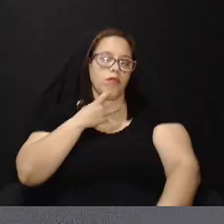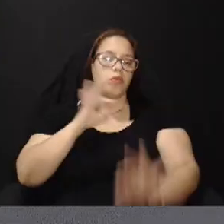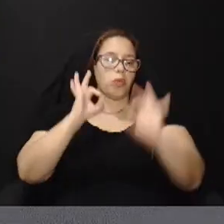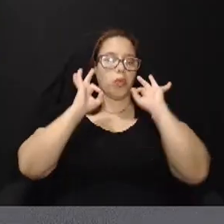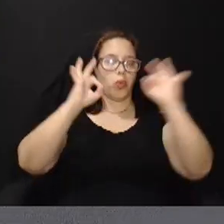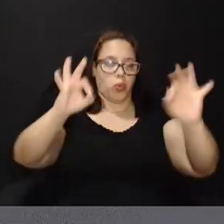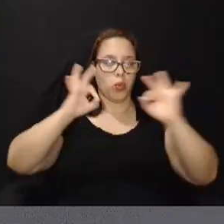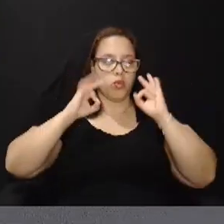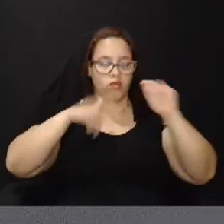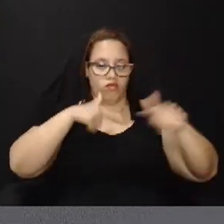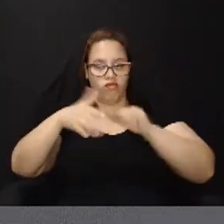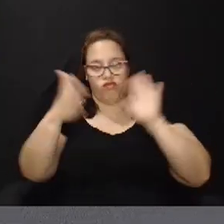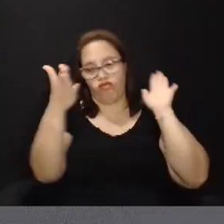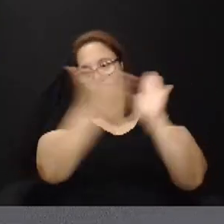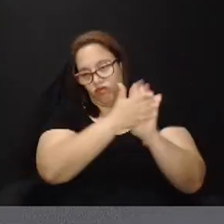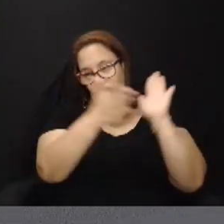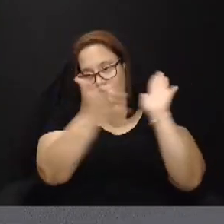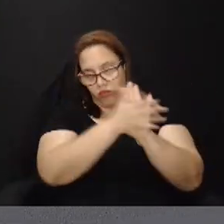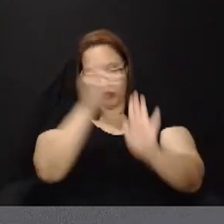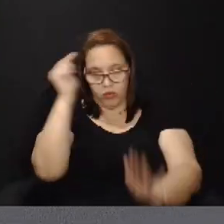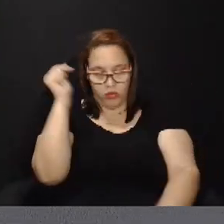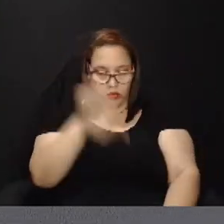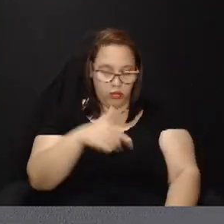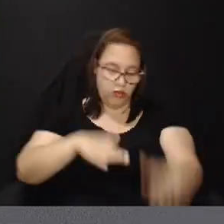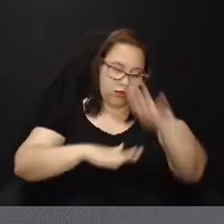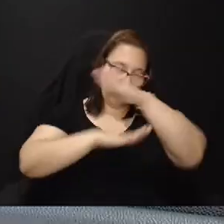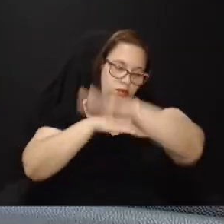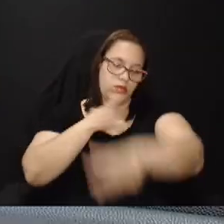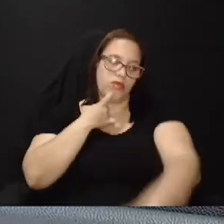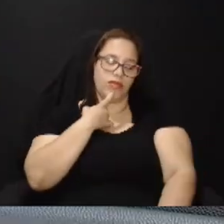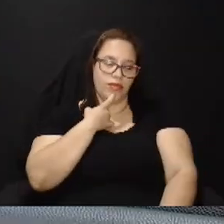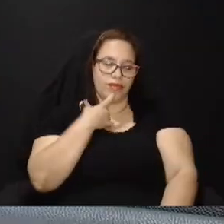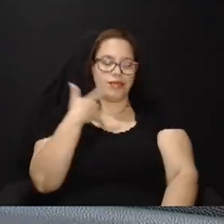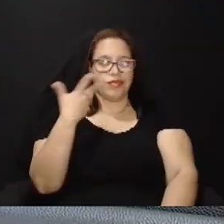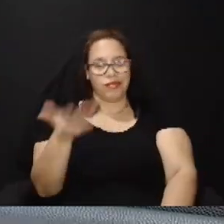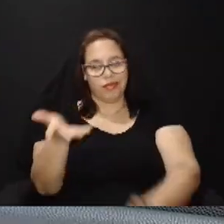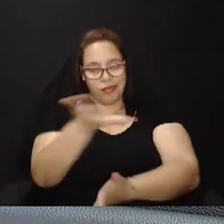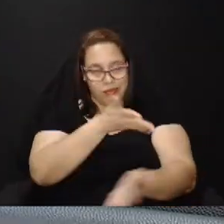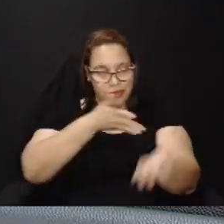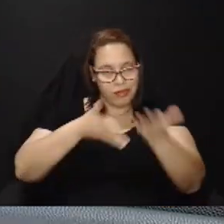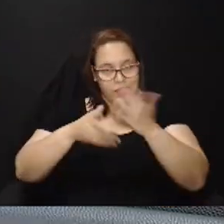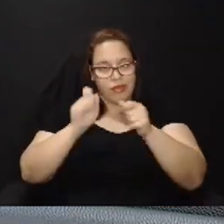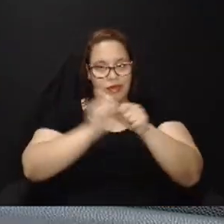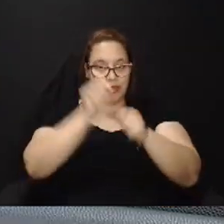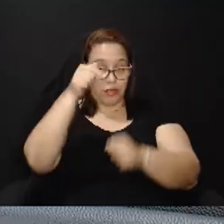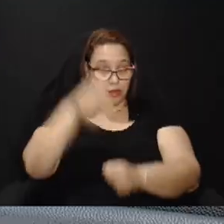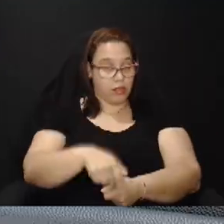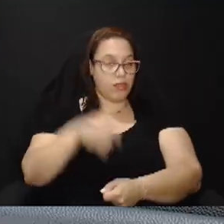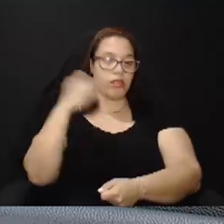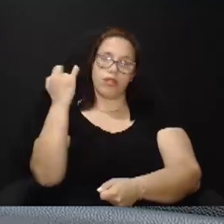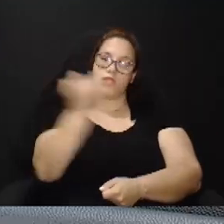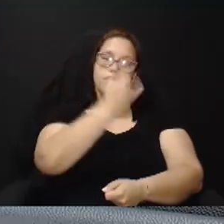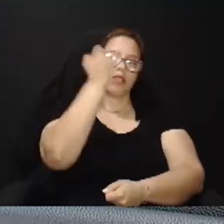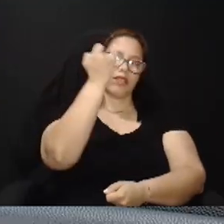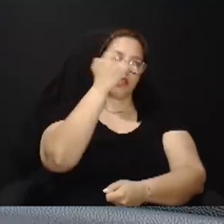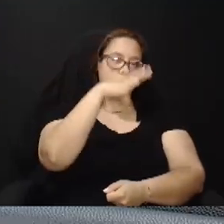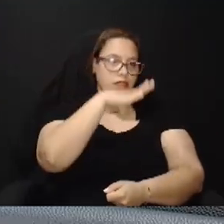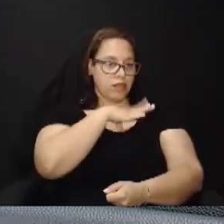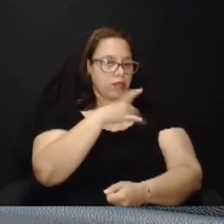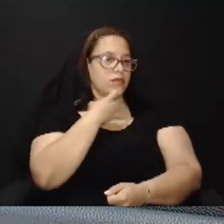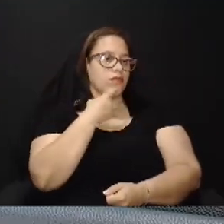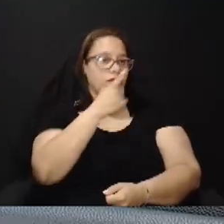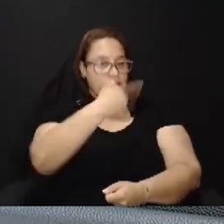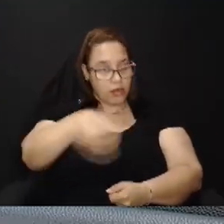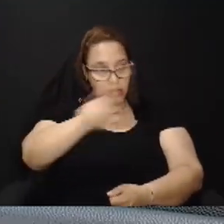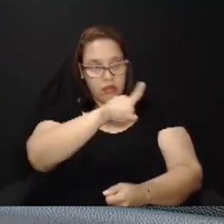prestado para esta casa e para a cidade de Campinas, trazendo o que a gente faz aqui, que é tão importante para a cidade, para você, aí,